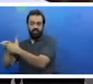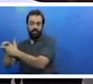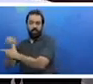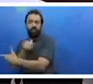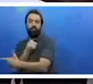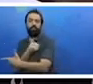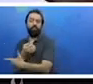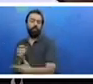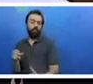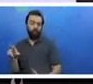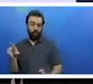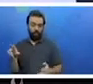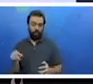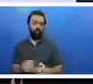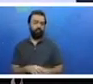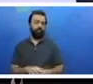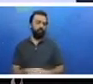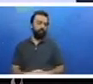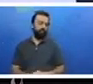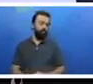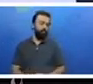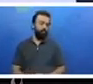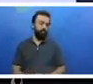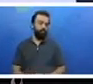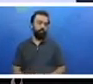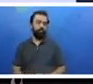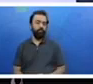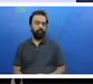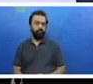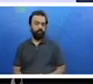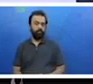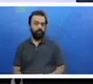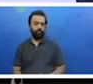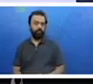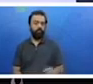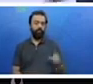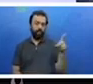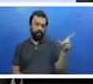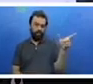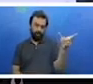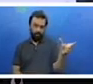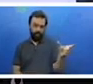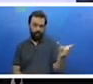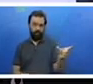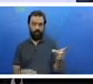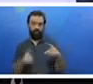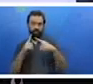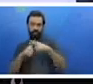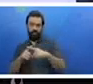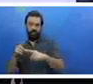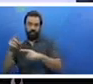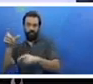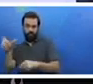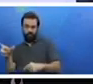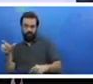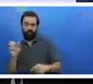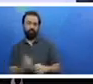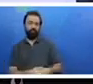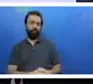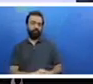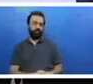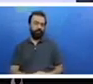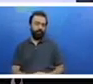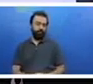Nós observamos também que sempre que eu multiplico uma pela outra, x com y, x com